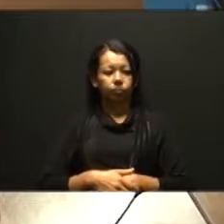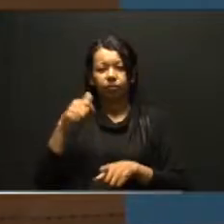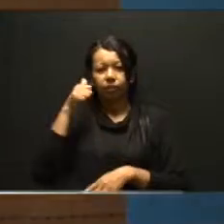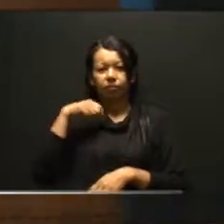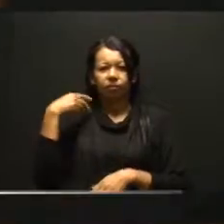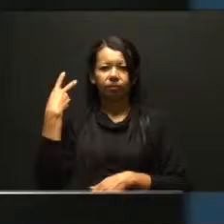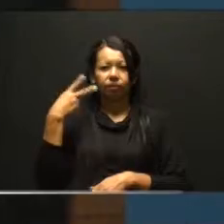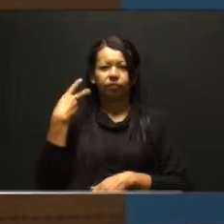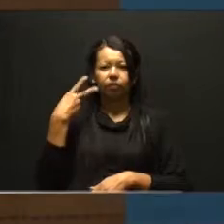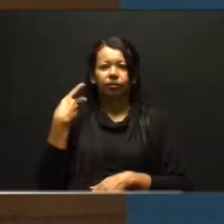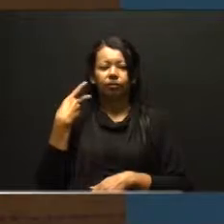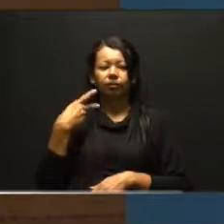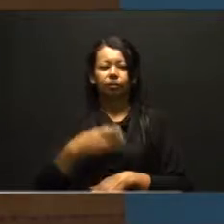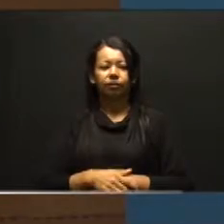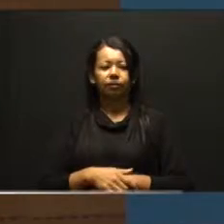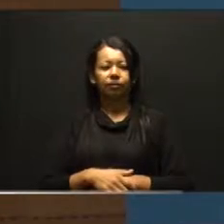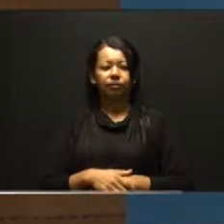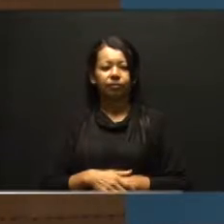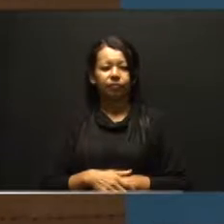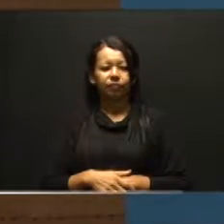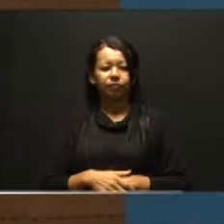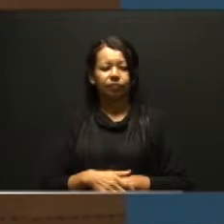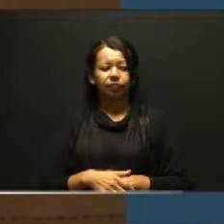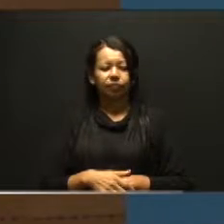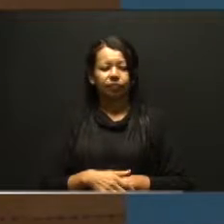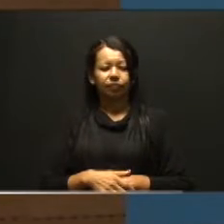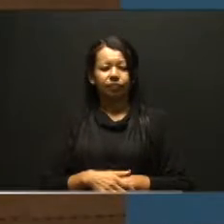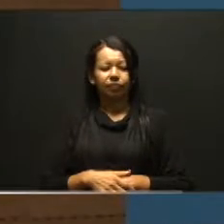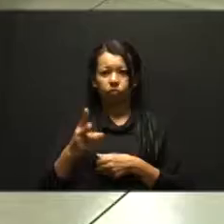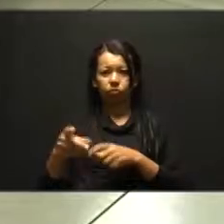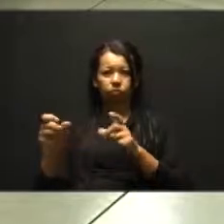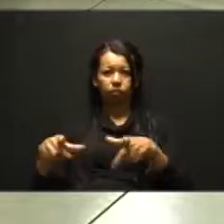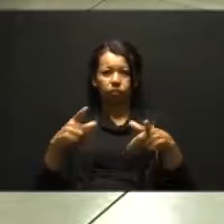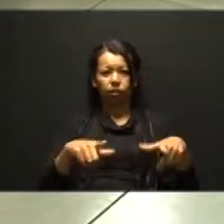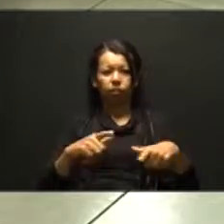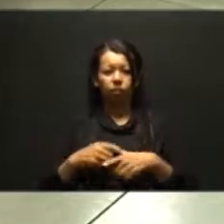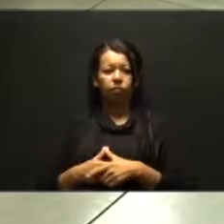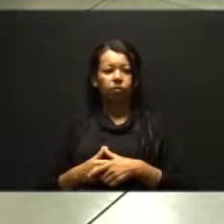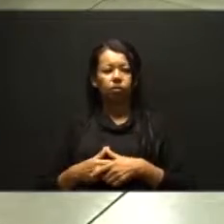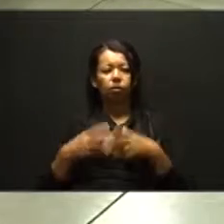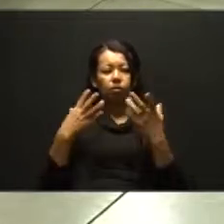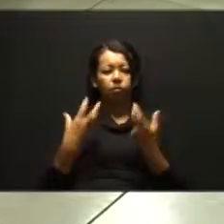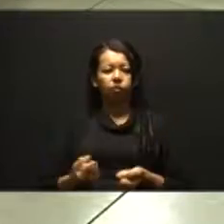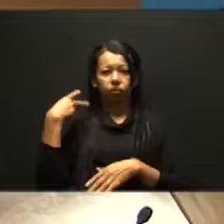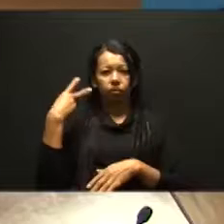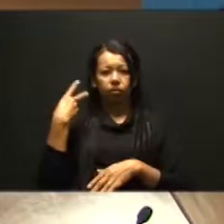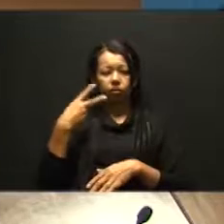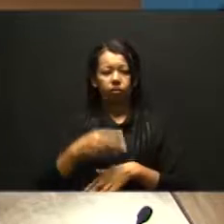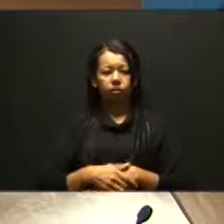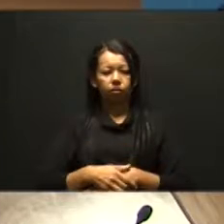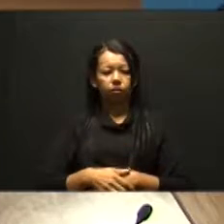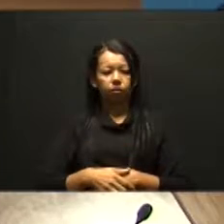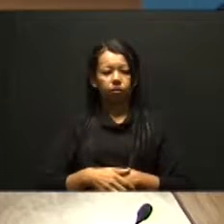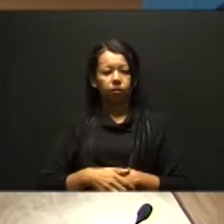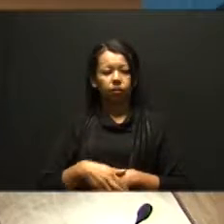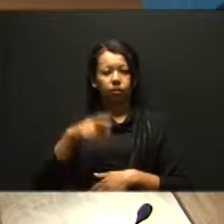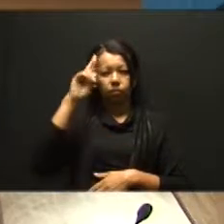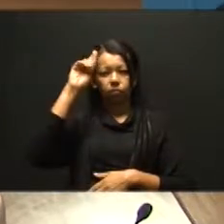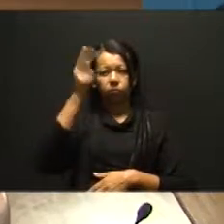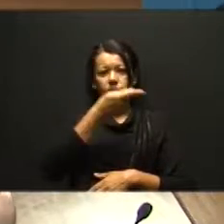Cubatão. Diante desse fato, o vereador requereu a criação de uma SEV, Comissão Especial de Vereadores, para